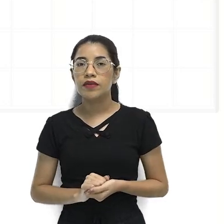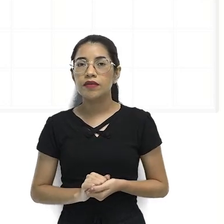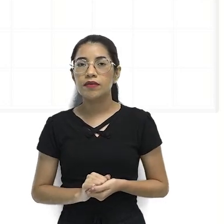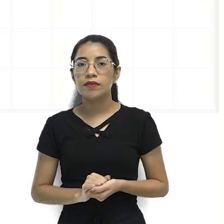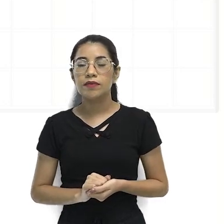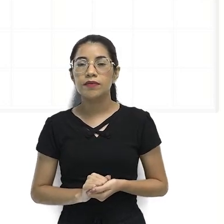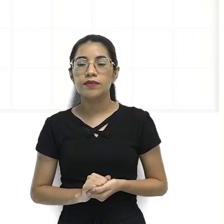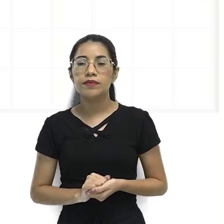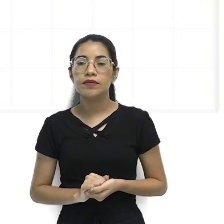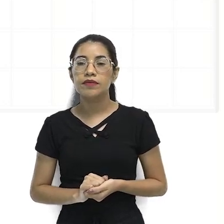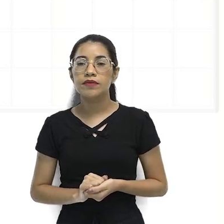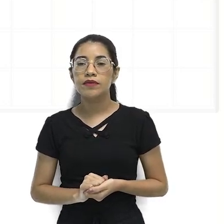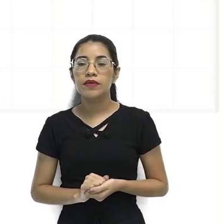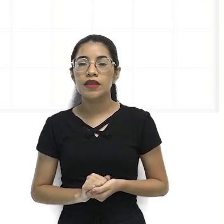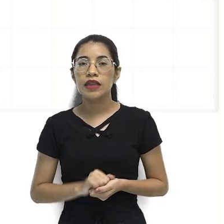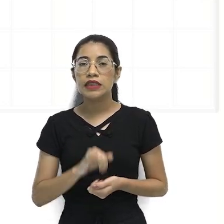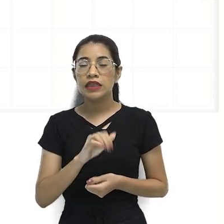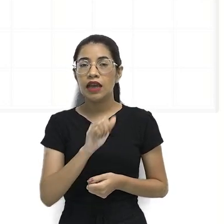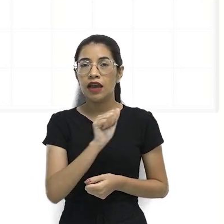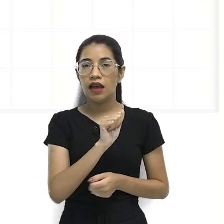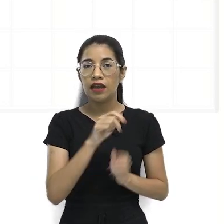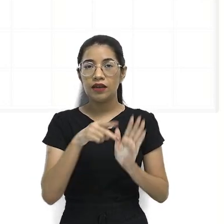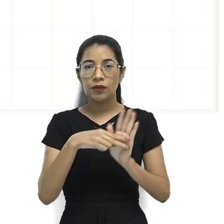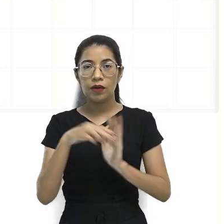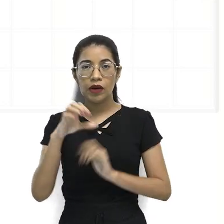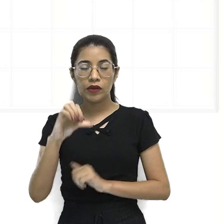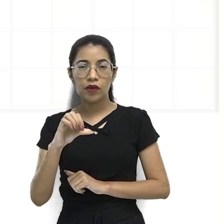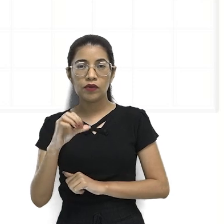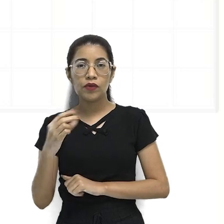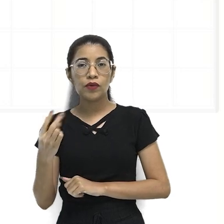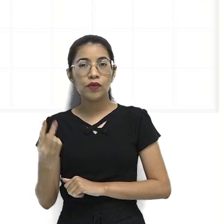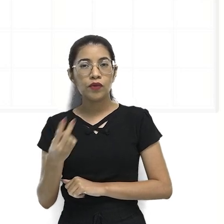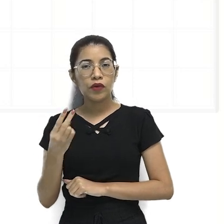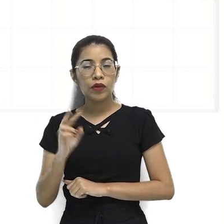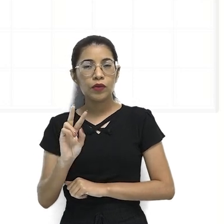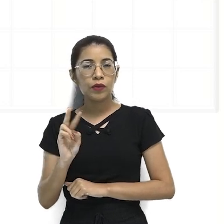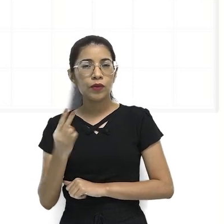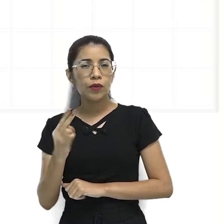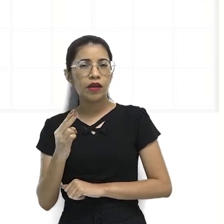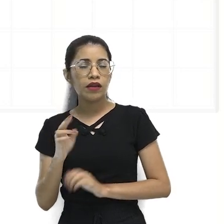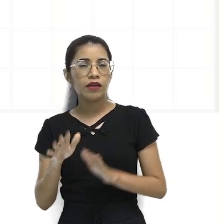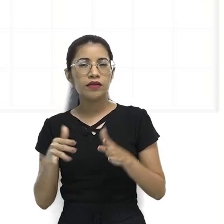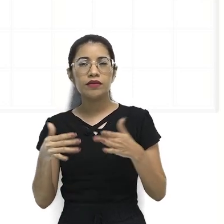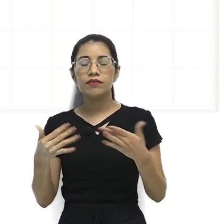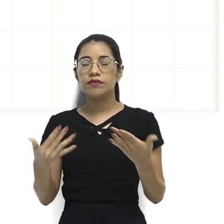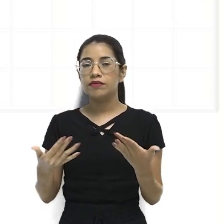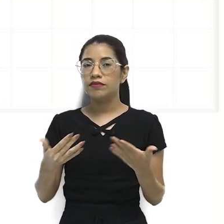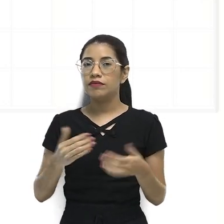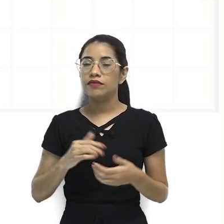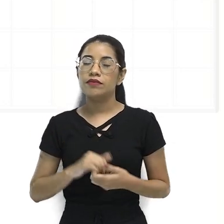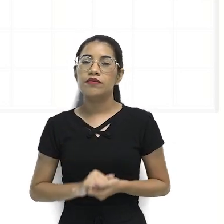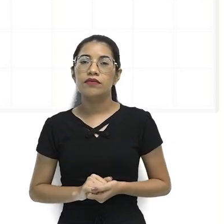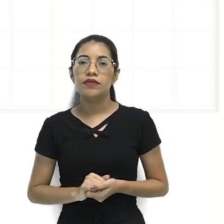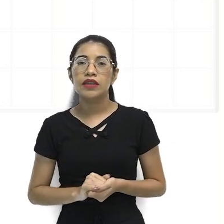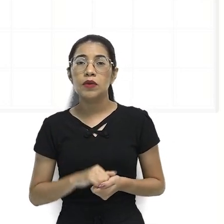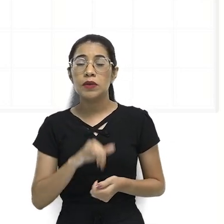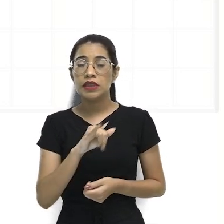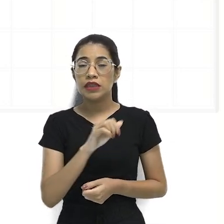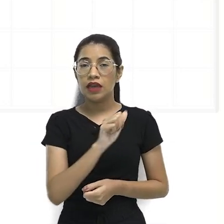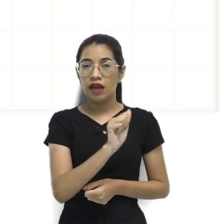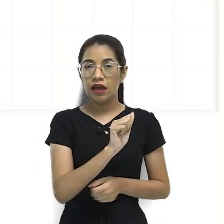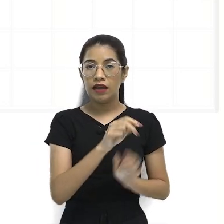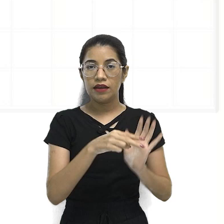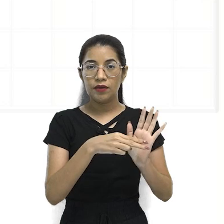Quando A, veja, quando A é igual a 9, qual será o valor de H? Opa, então veja, quando A for